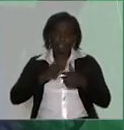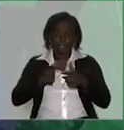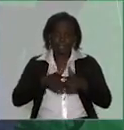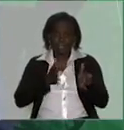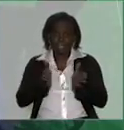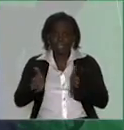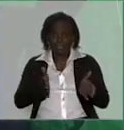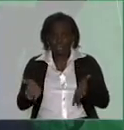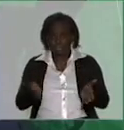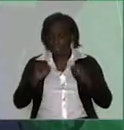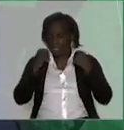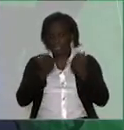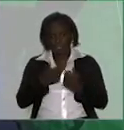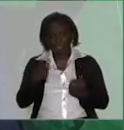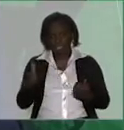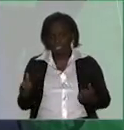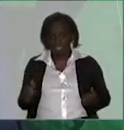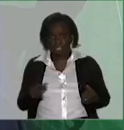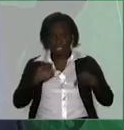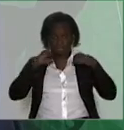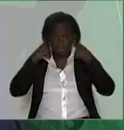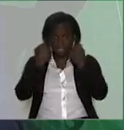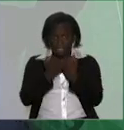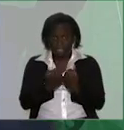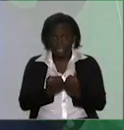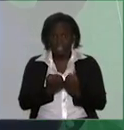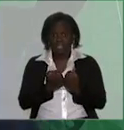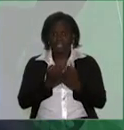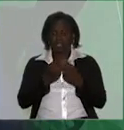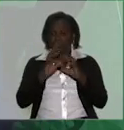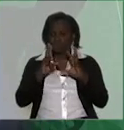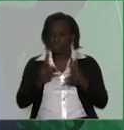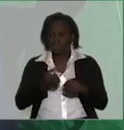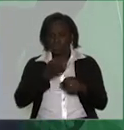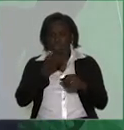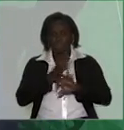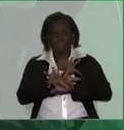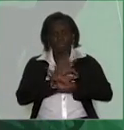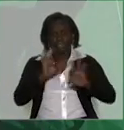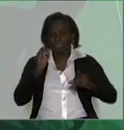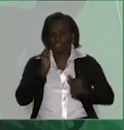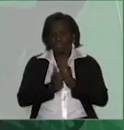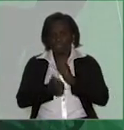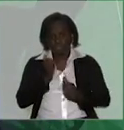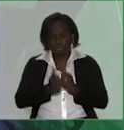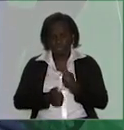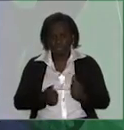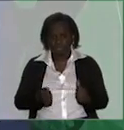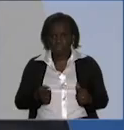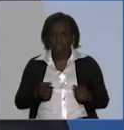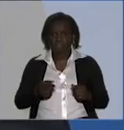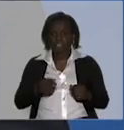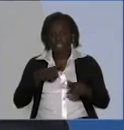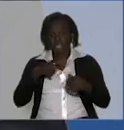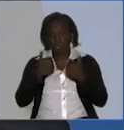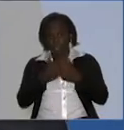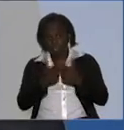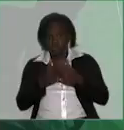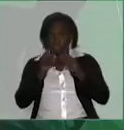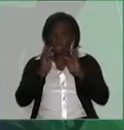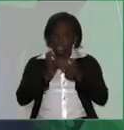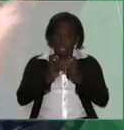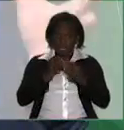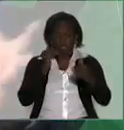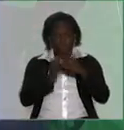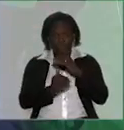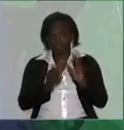tem problemas de acesso, que o Maracanã não tem. O Maracanã é tudo de bom para a prática do futebol e para a torcida. Ônibus, trem e metrô. Ônibus,